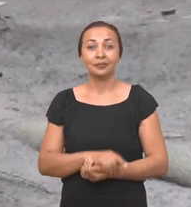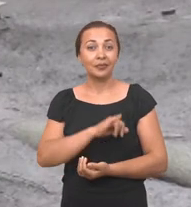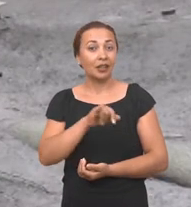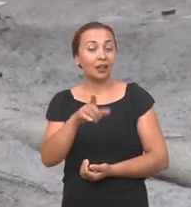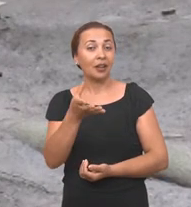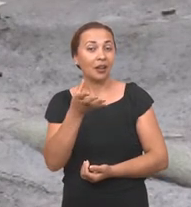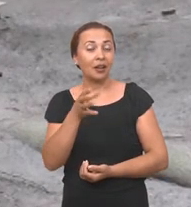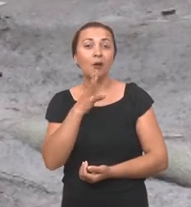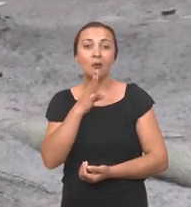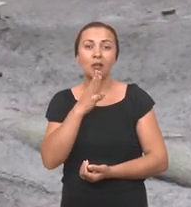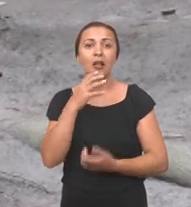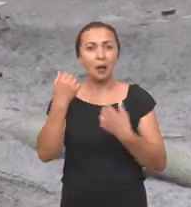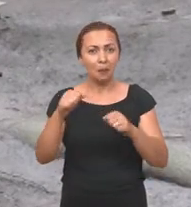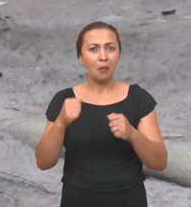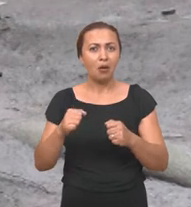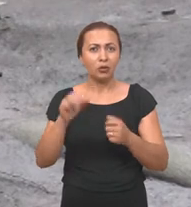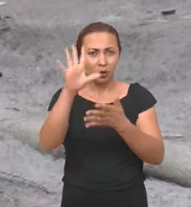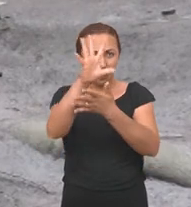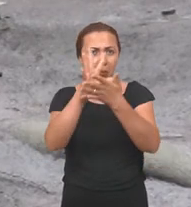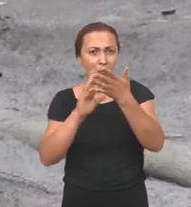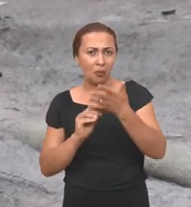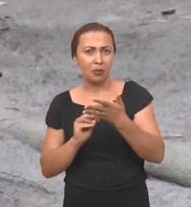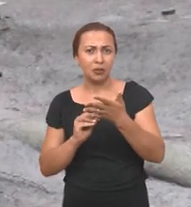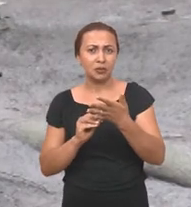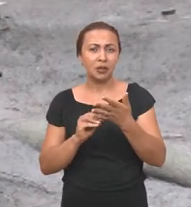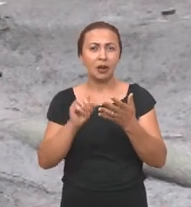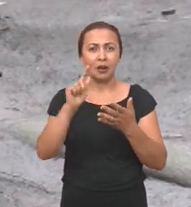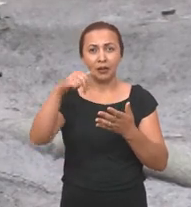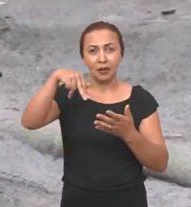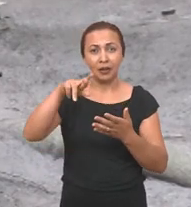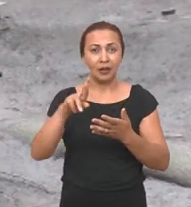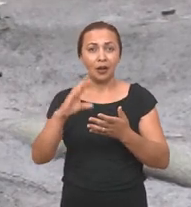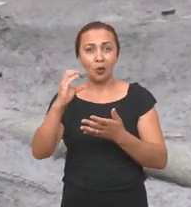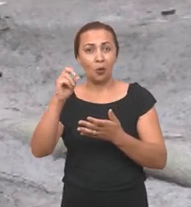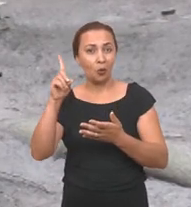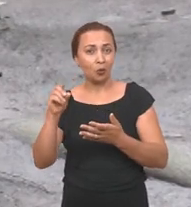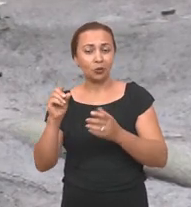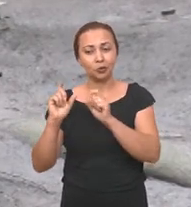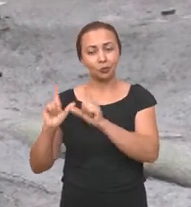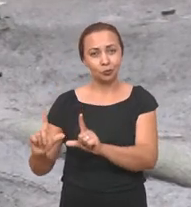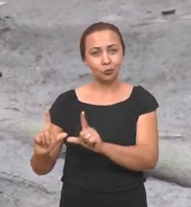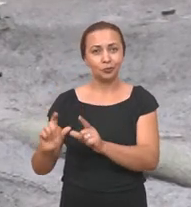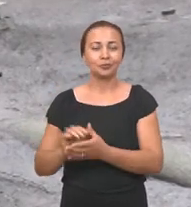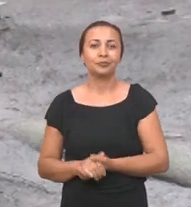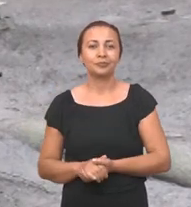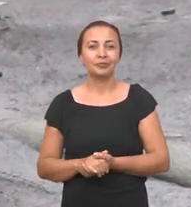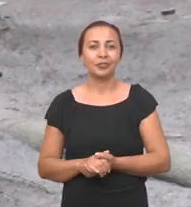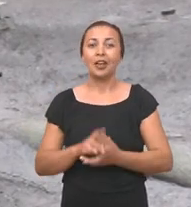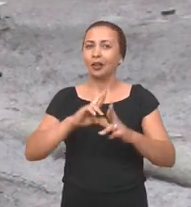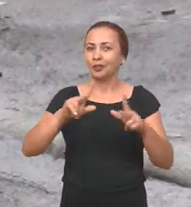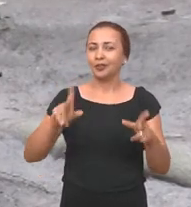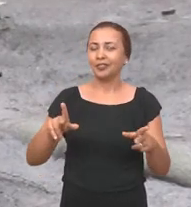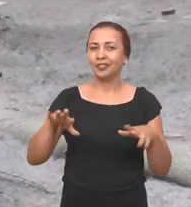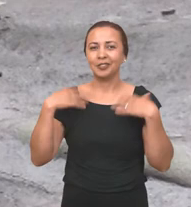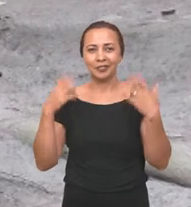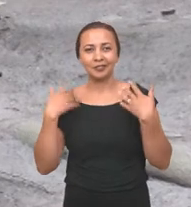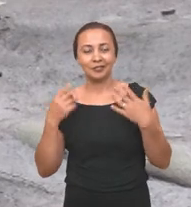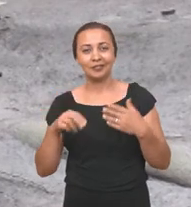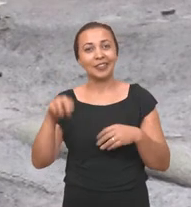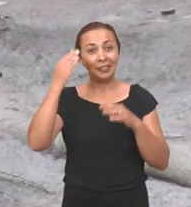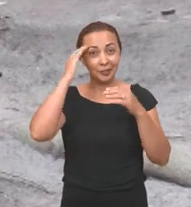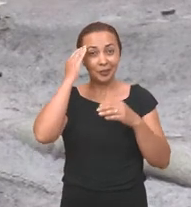E se quiser conhecer o jogo, é possível baixar através do QR Code no canto da tela. Bom, e com esta forma diferente e divertida